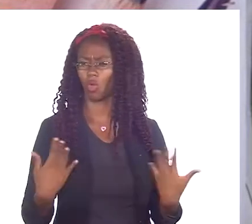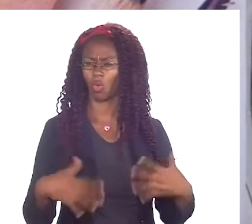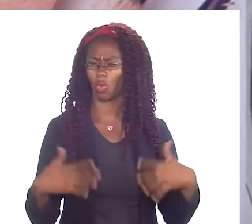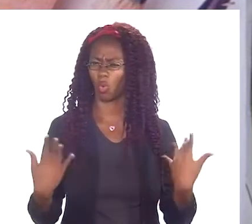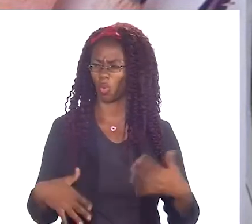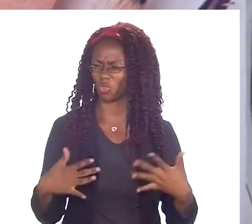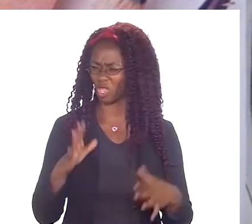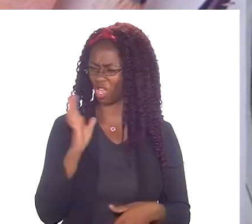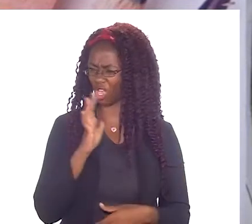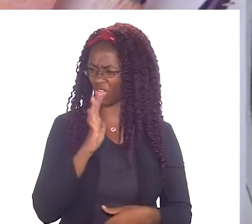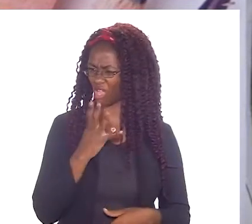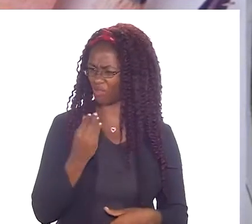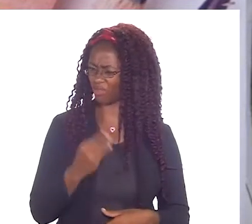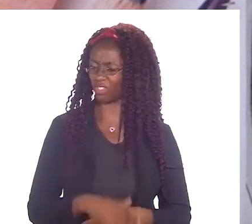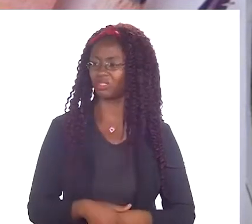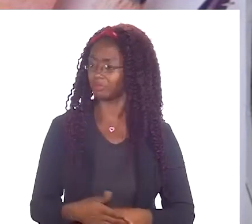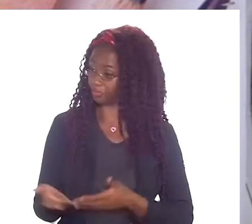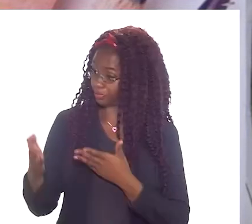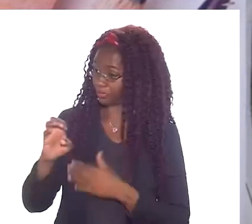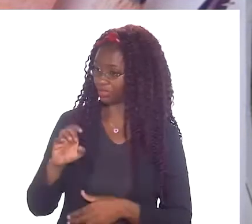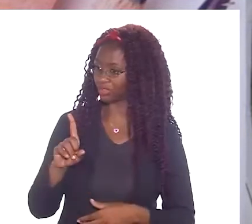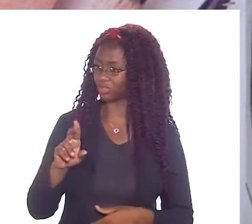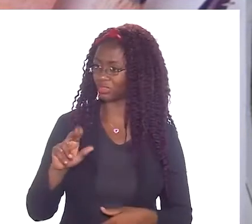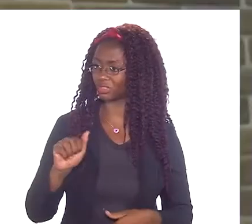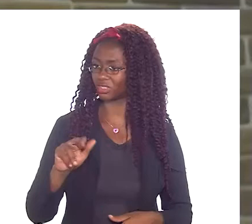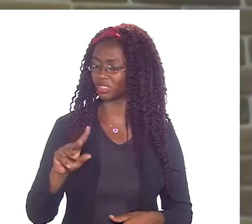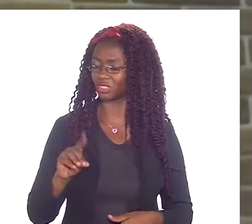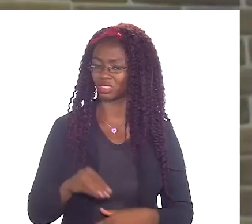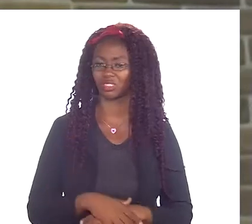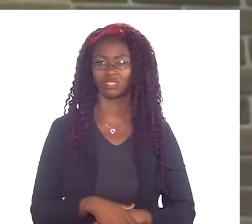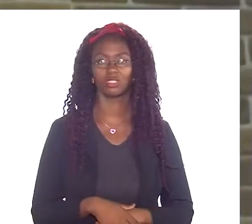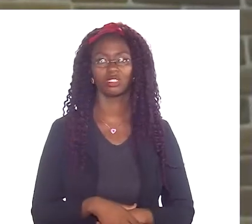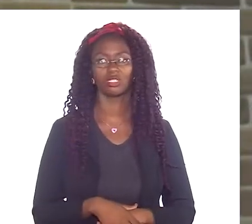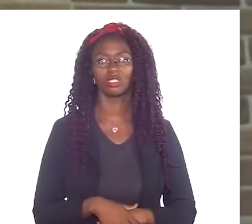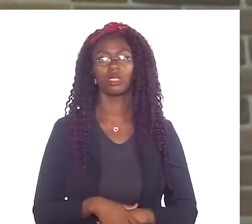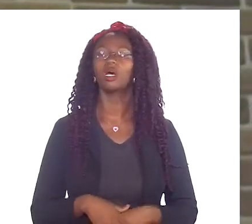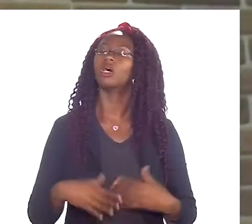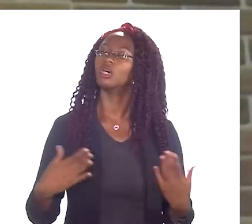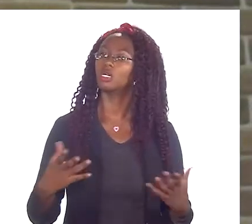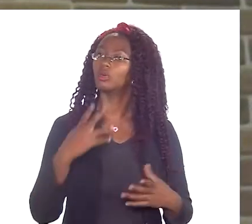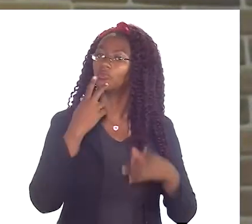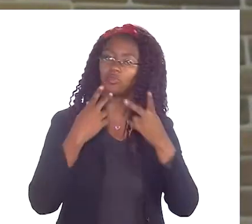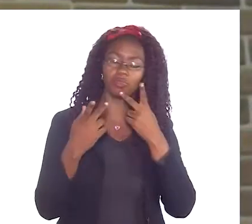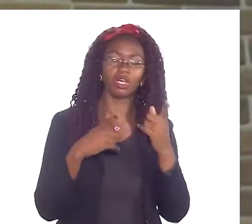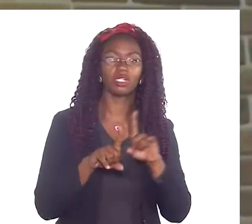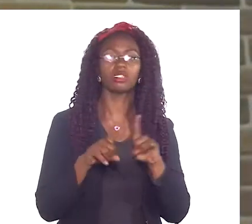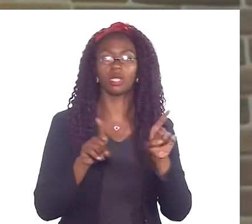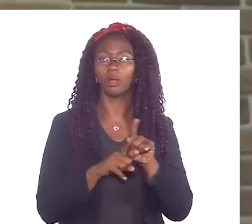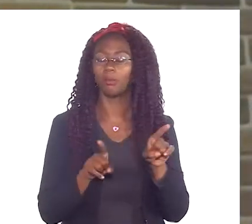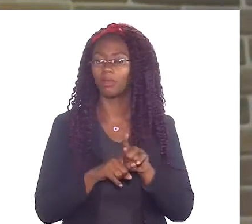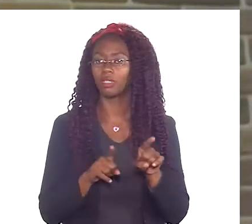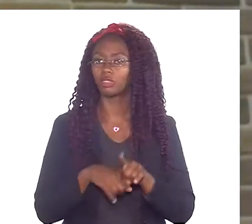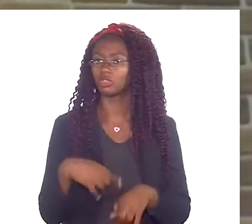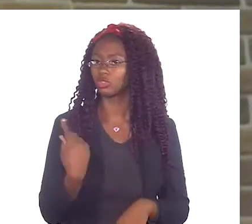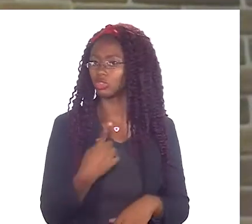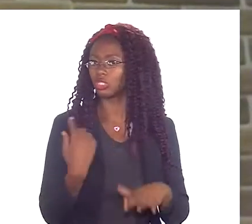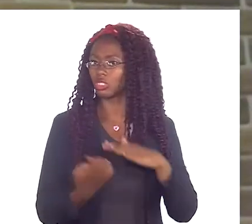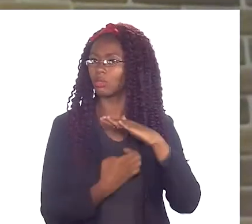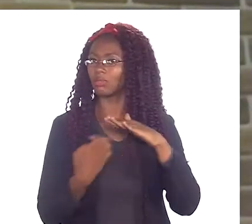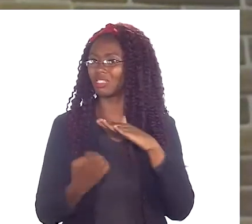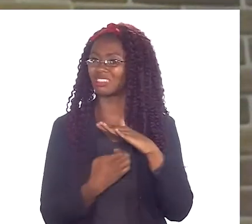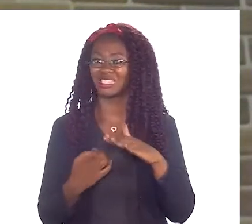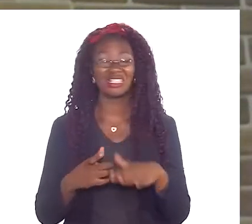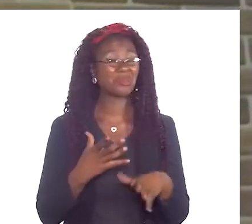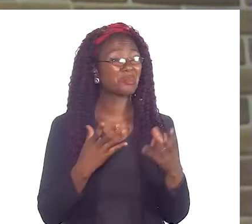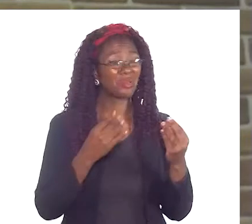6 segundos. Por favor, Iglá. A gente tem uma dica aqui que a gente fala, né? São mais de 300 mil devs que estudam aqui na Digital Innovation